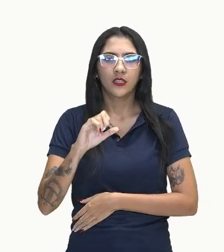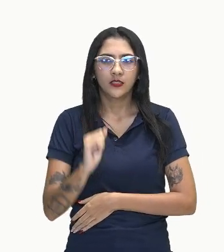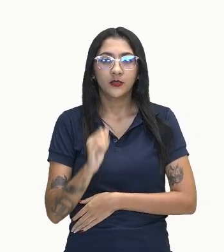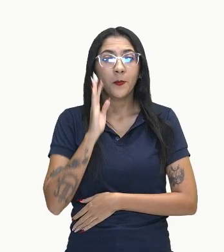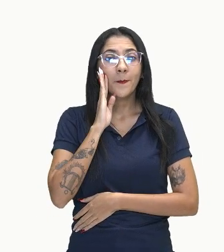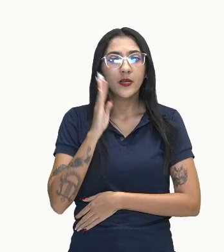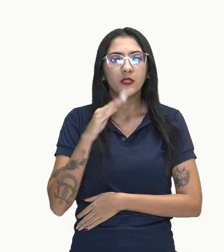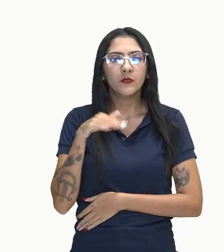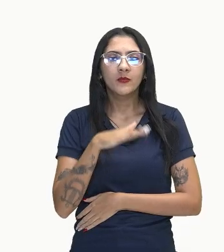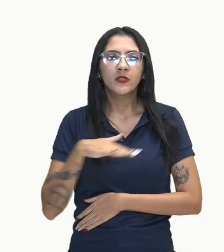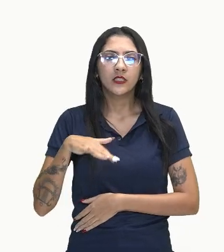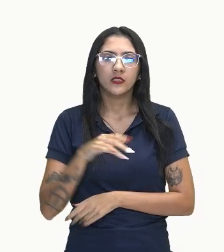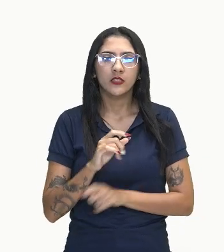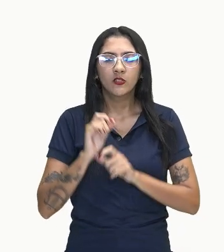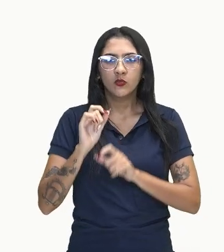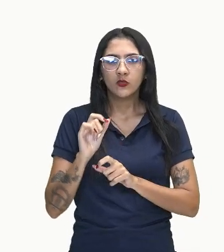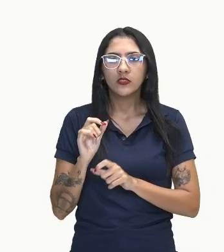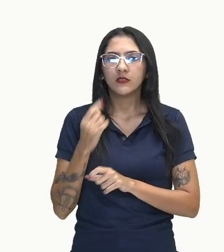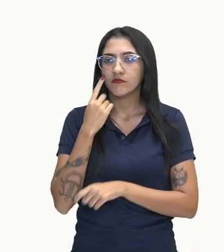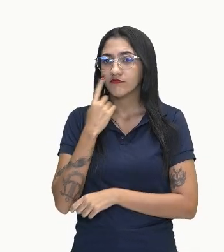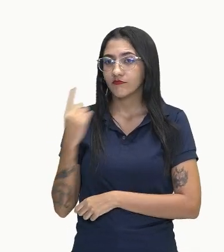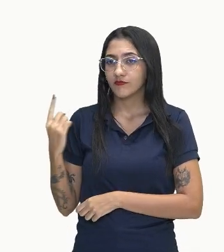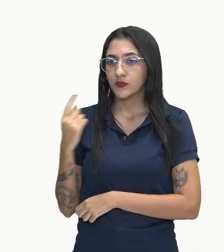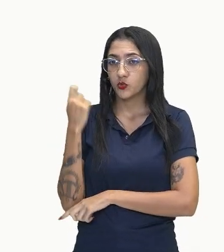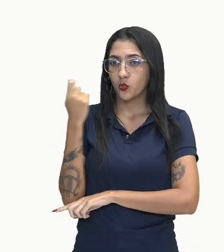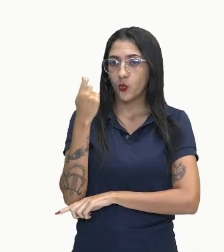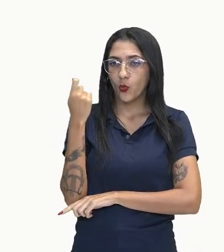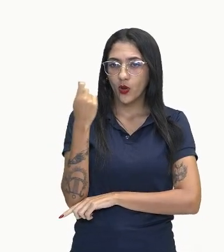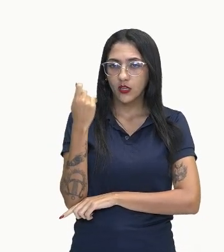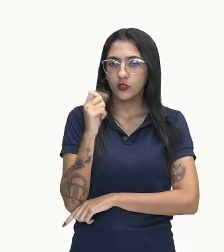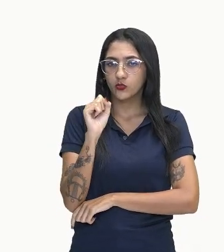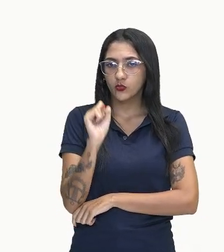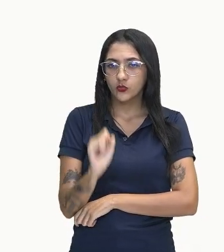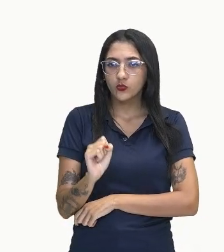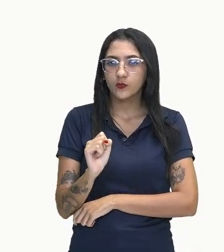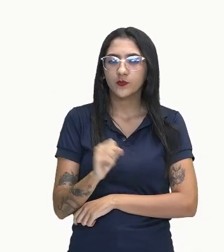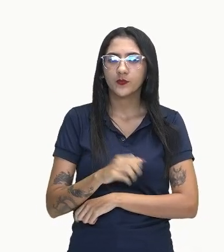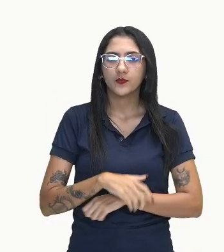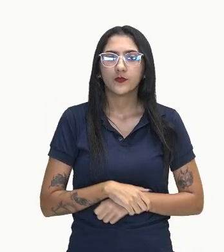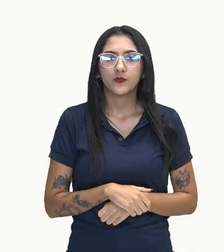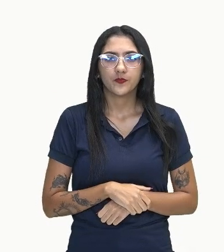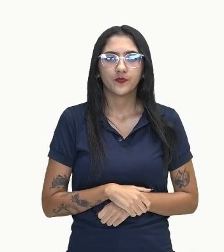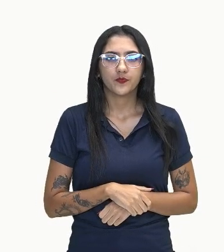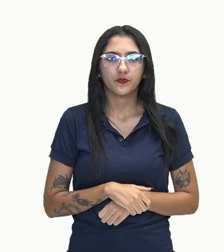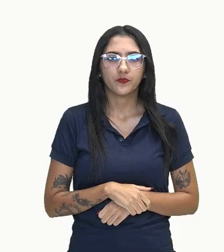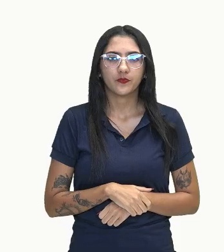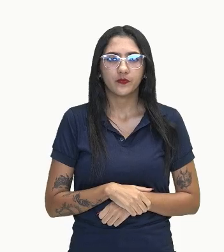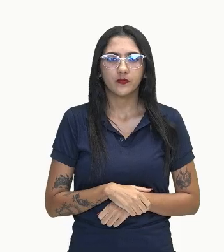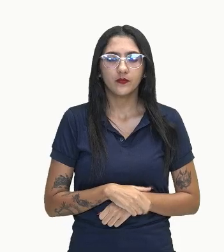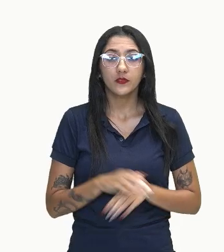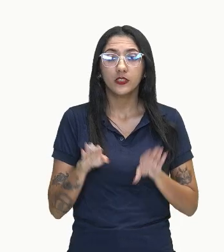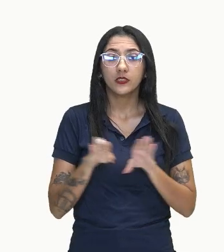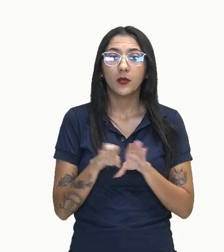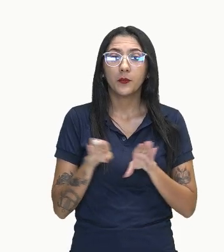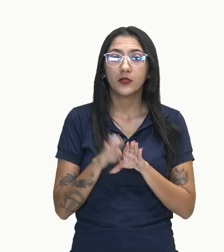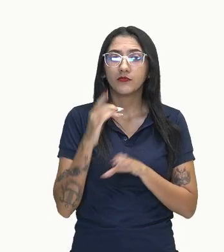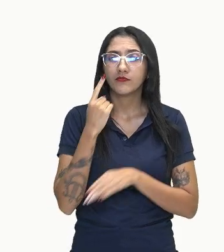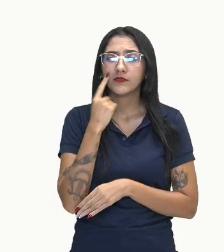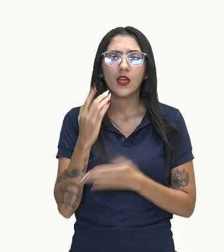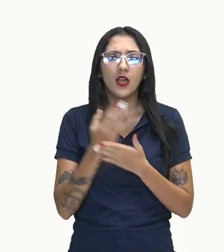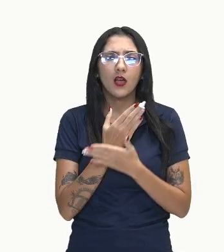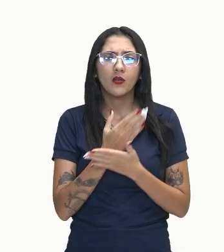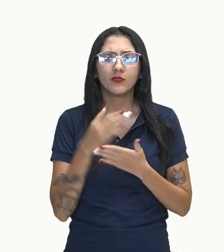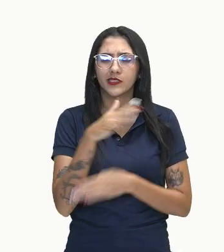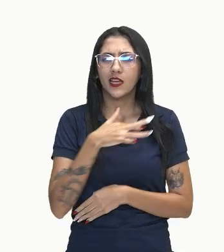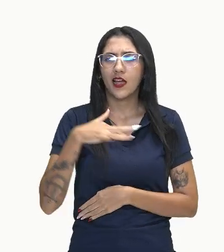na área da região do Rio Grande do Sul. E também, gente, as faixas de transição, que